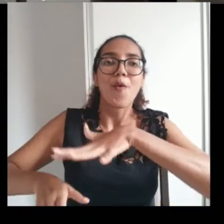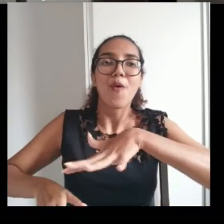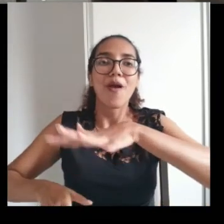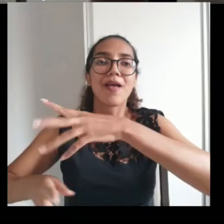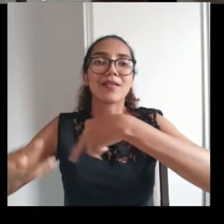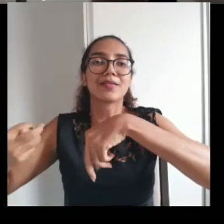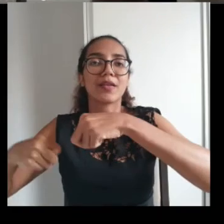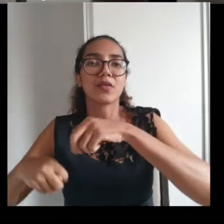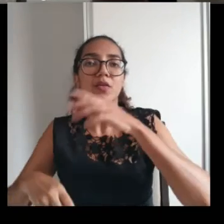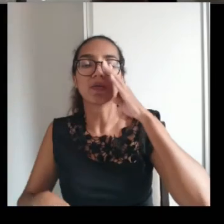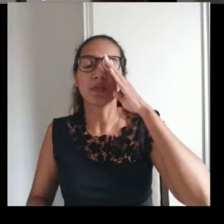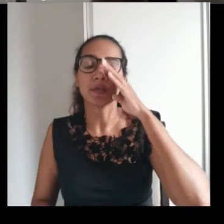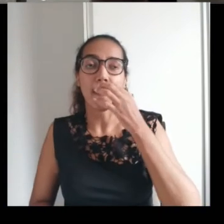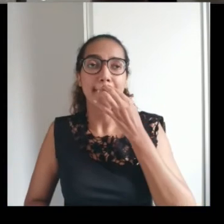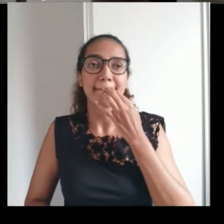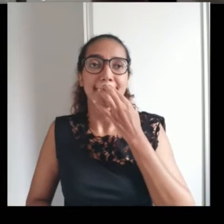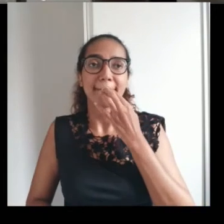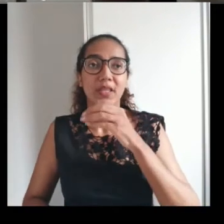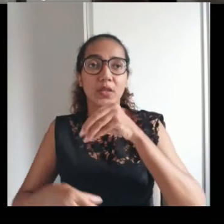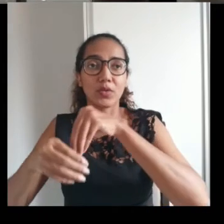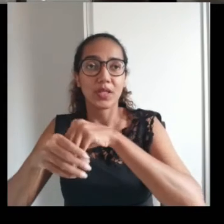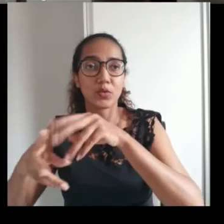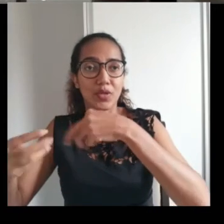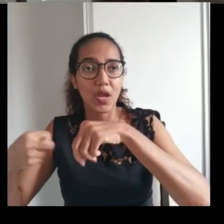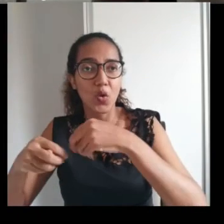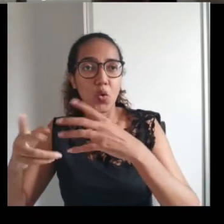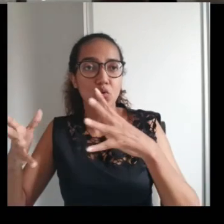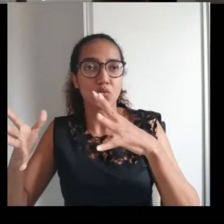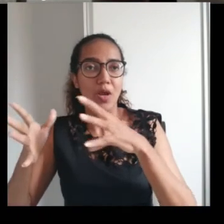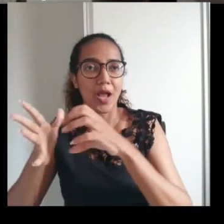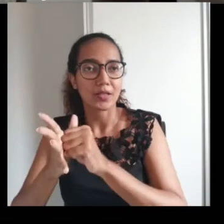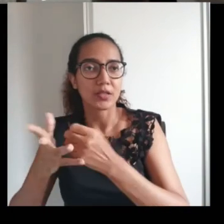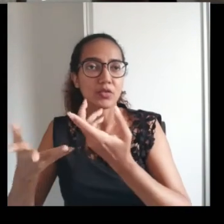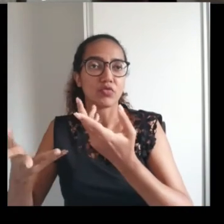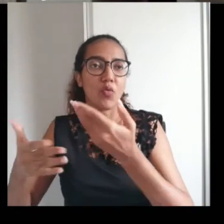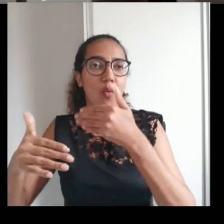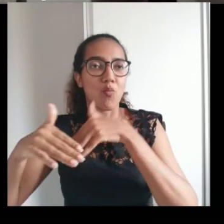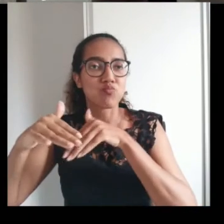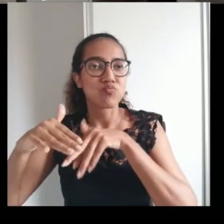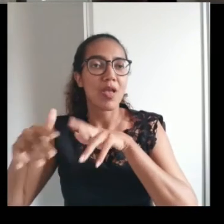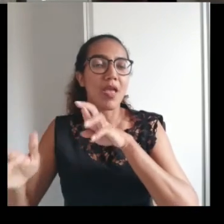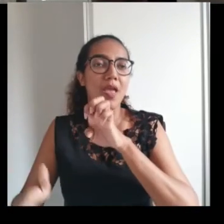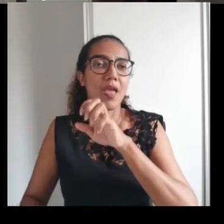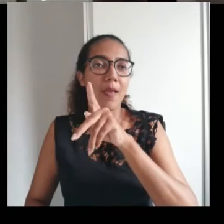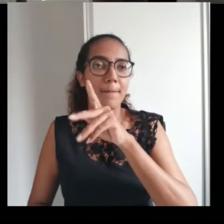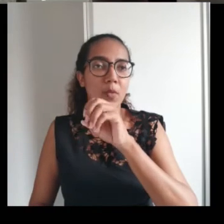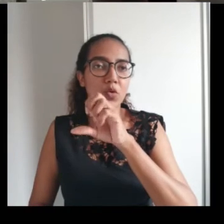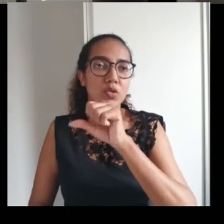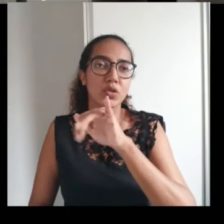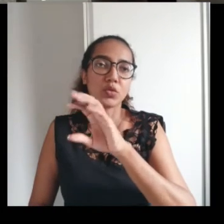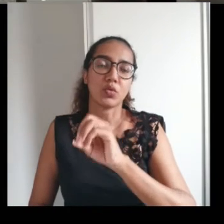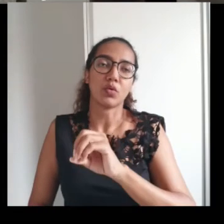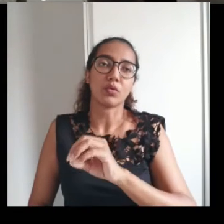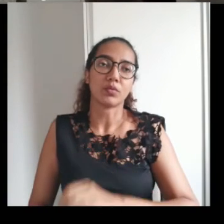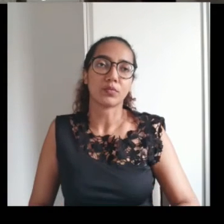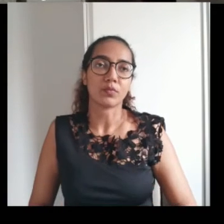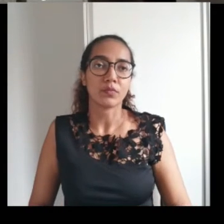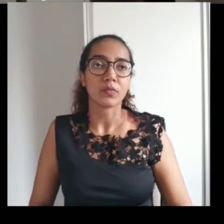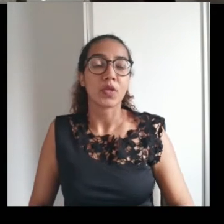repositório e o cadastro. Dentro do pacote cliente, o repositório, a classe básica e o cadastro, por exemplo.